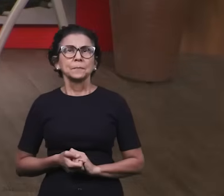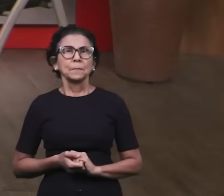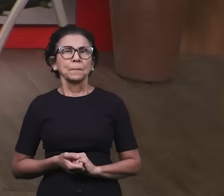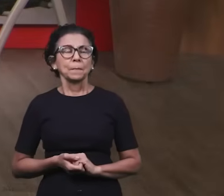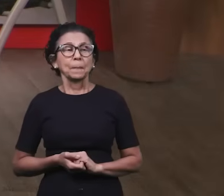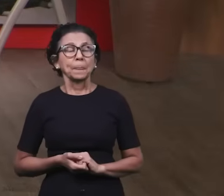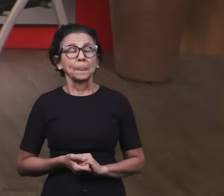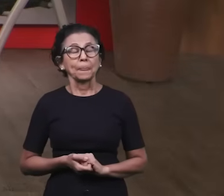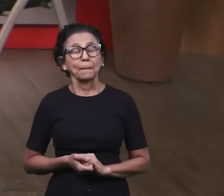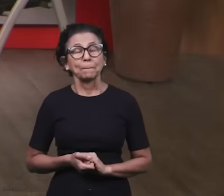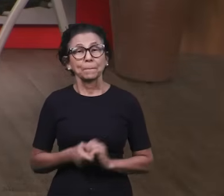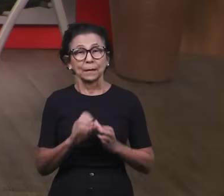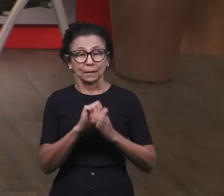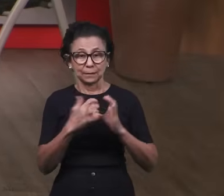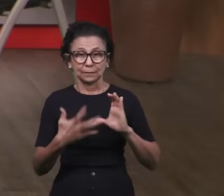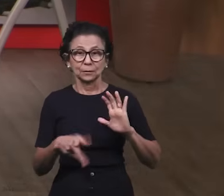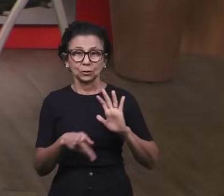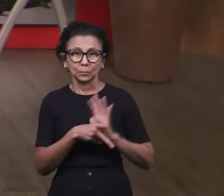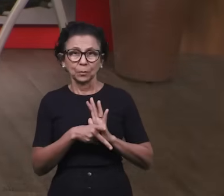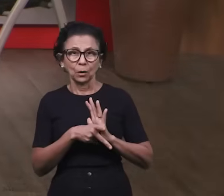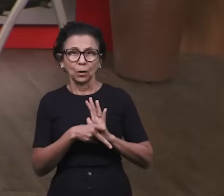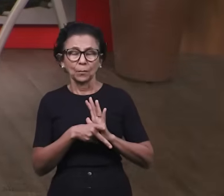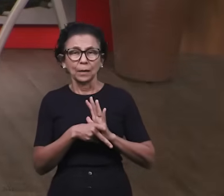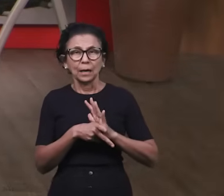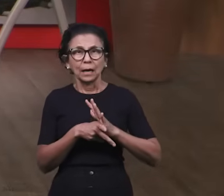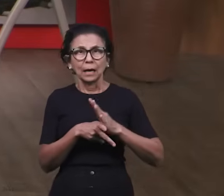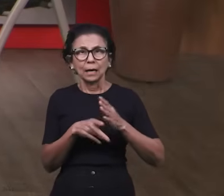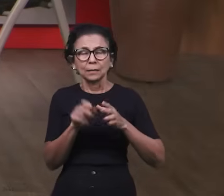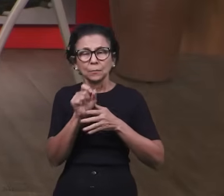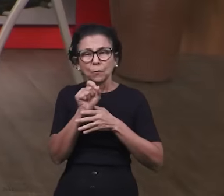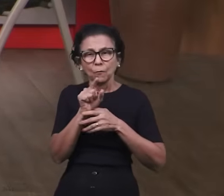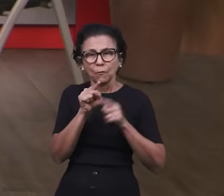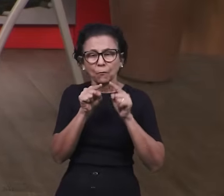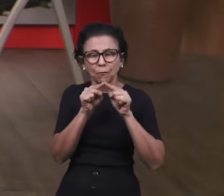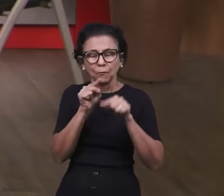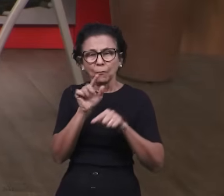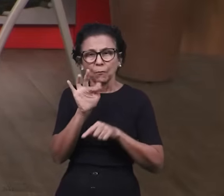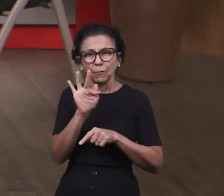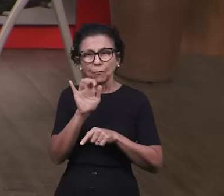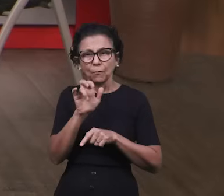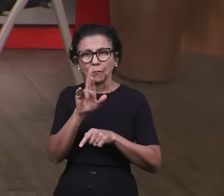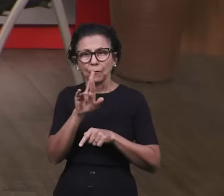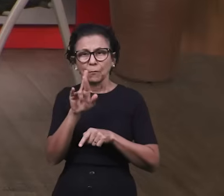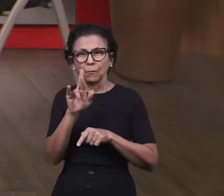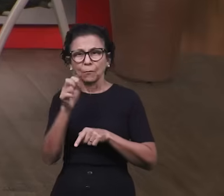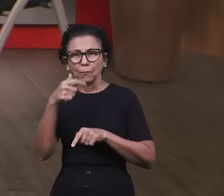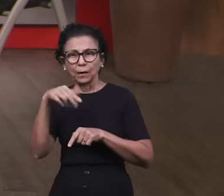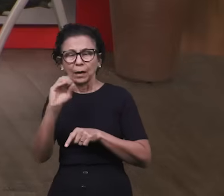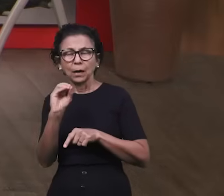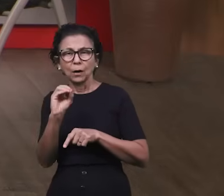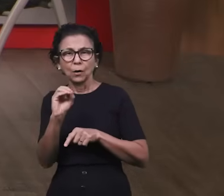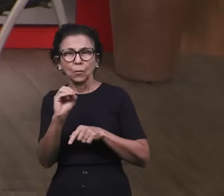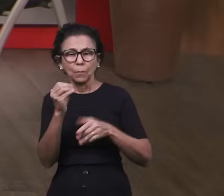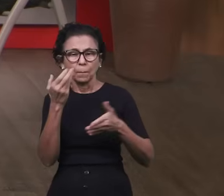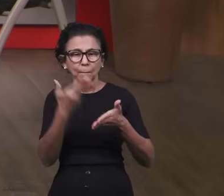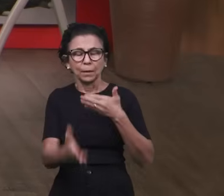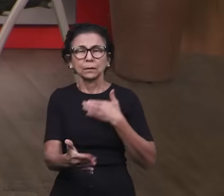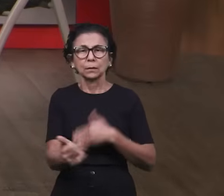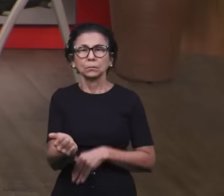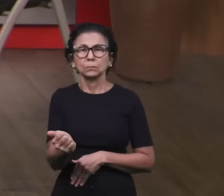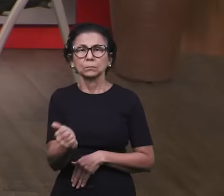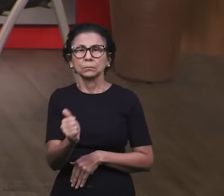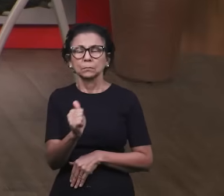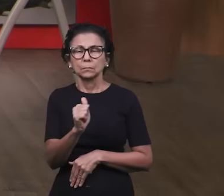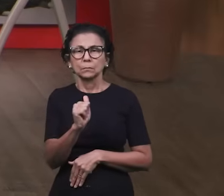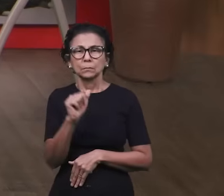ali. E em toda a sua vida, só para a gente ter noção, é até uma curiosidade, né? Em toda a